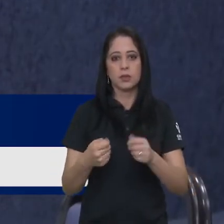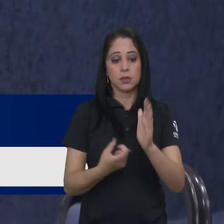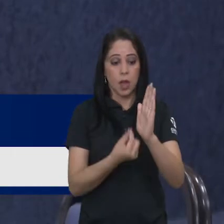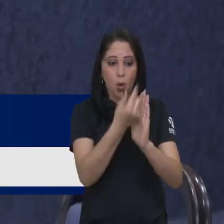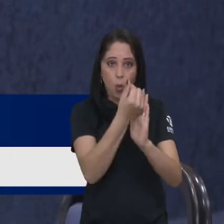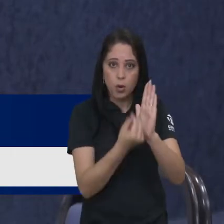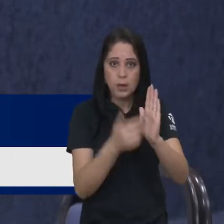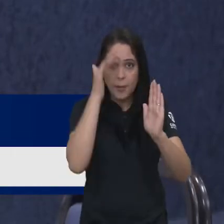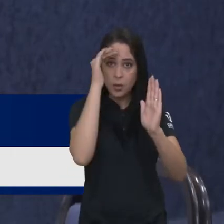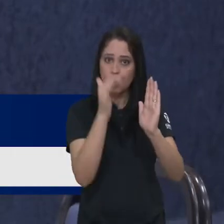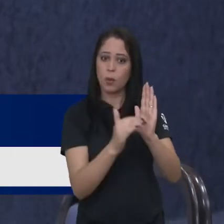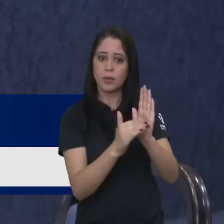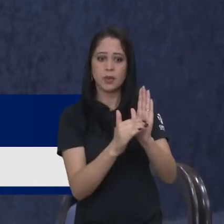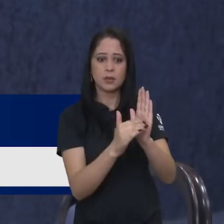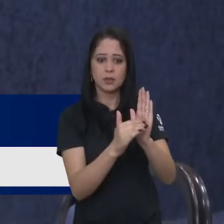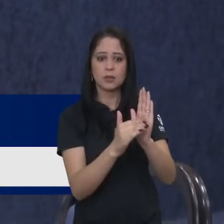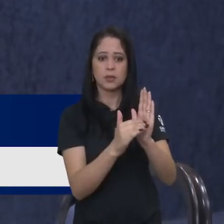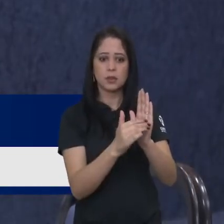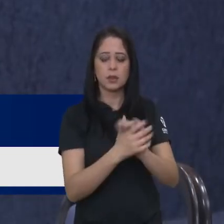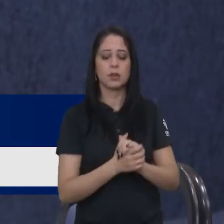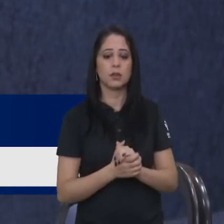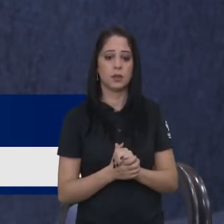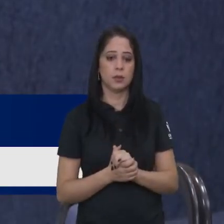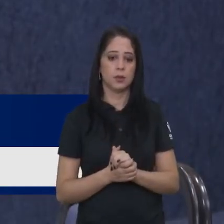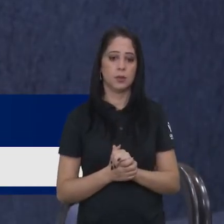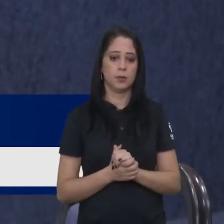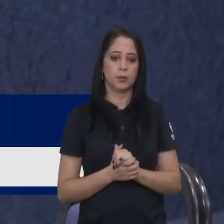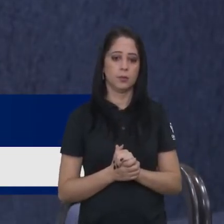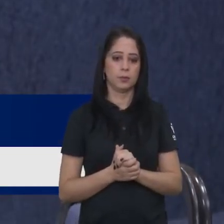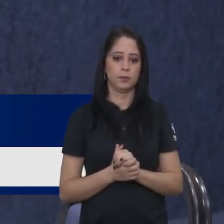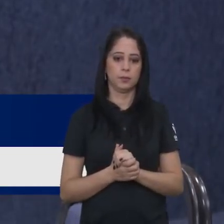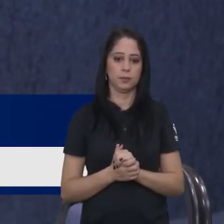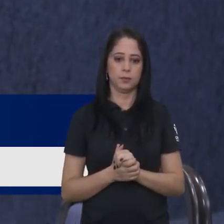para regularização, porque passa para isso. Claro que tem